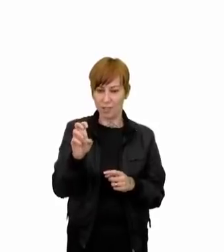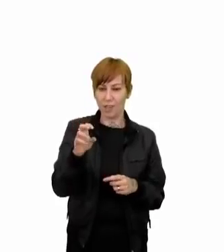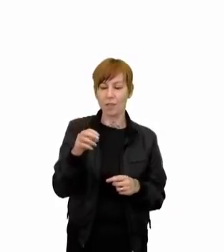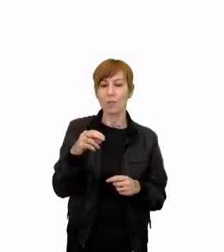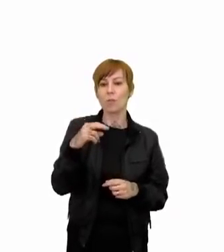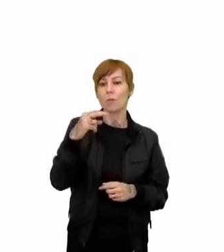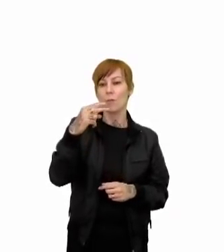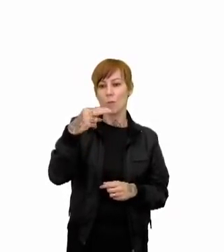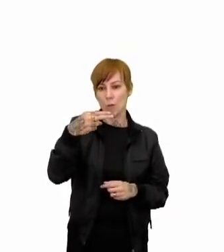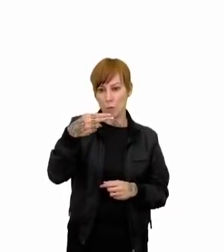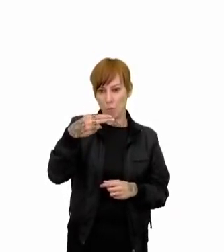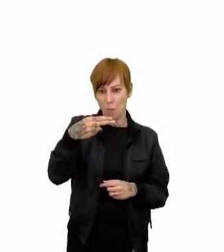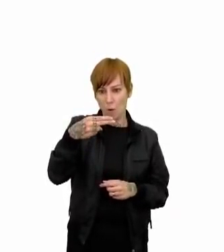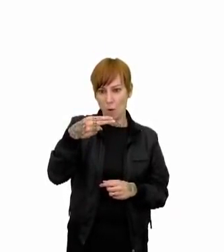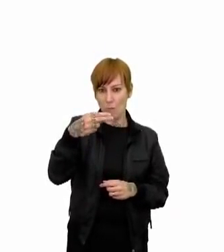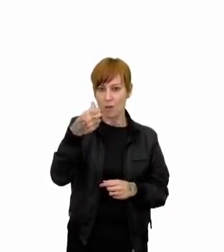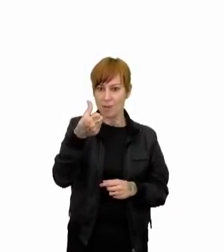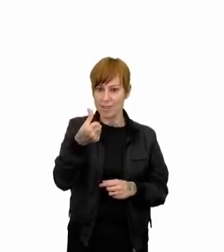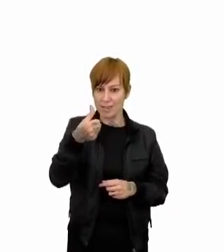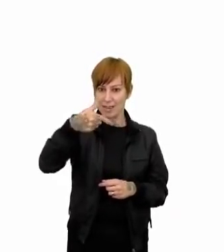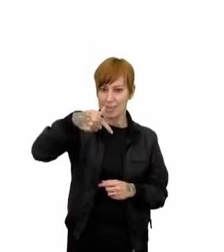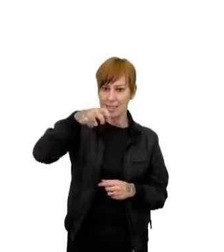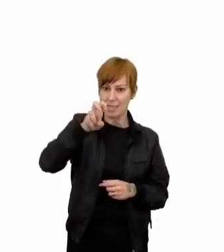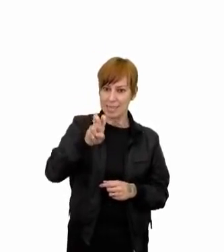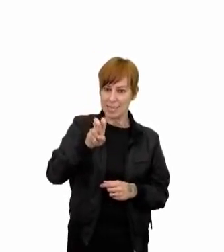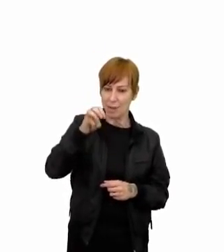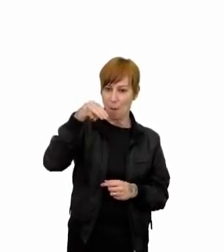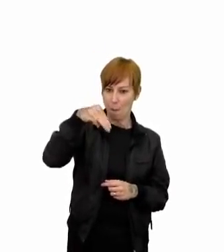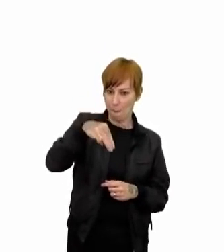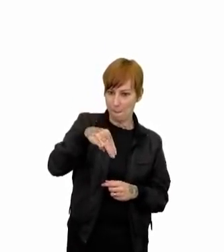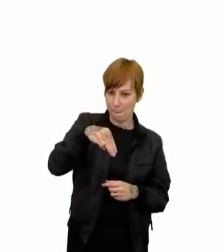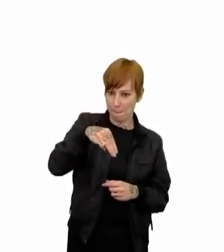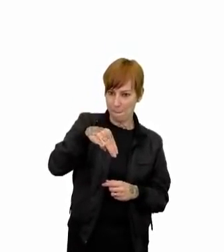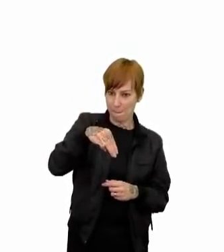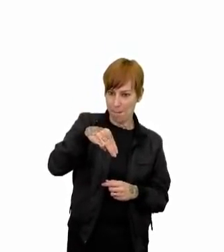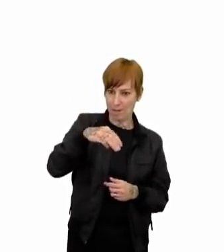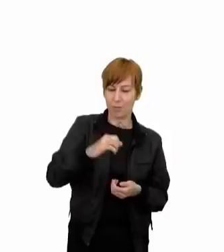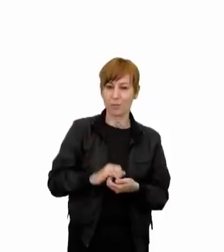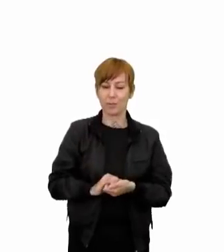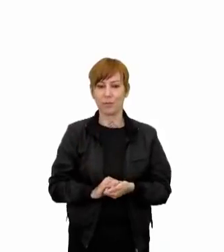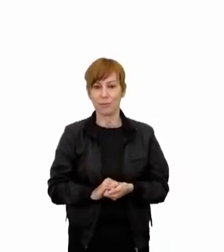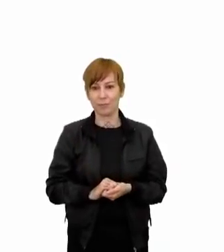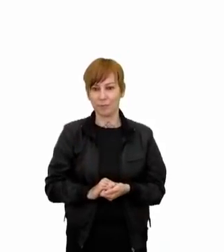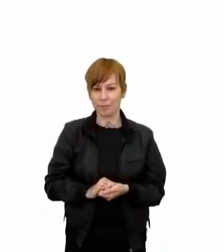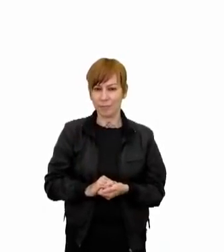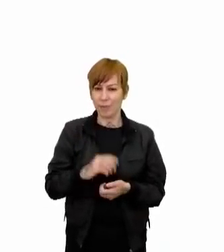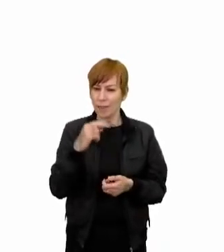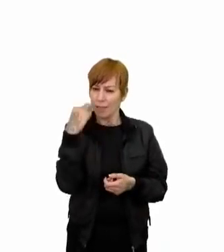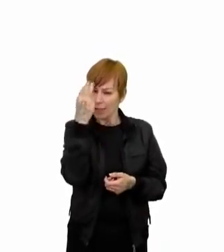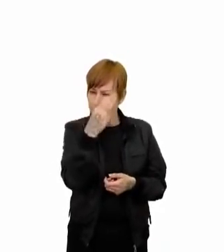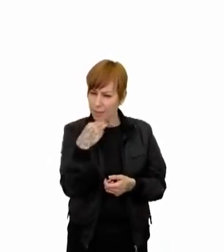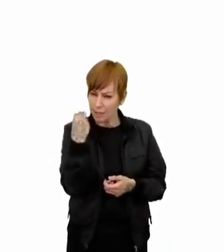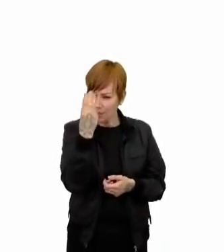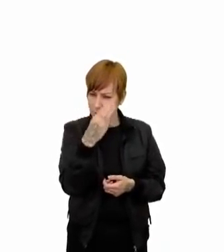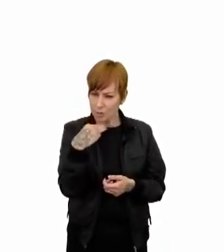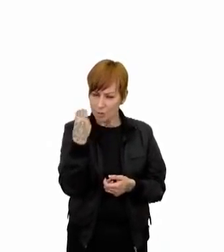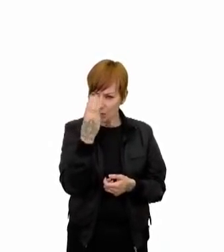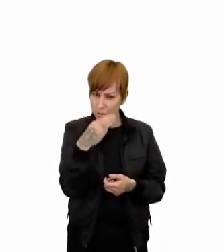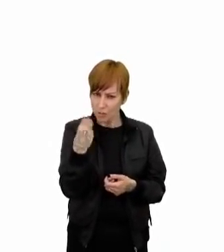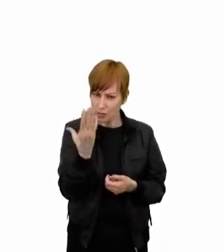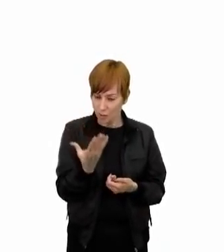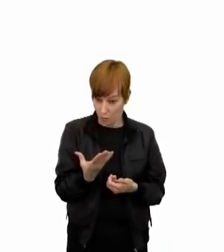675 aproximadamente de metros quadrados. Então, a pergunta é o seguinte, em 3 horas, ele